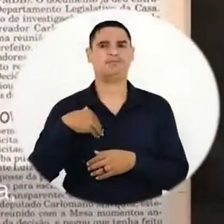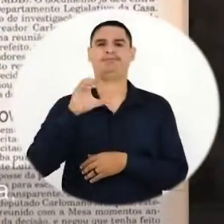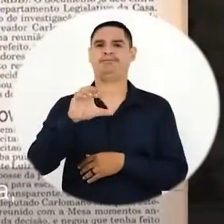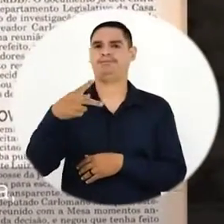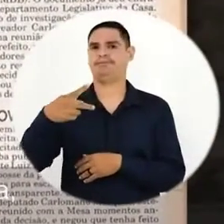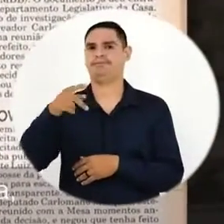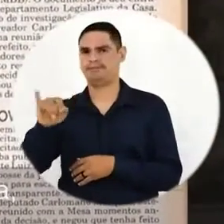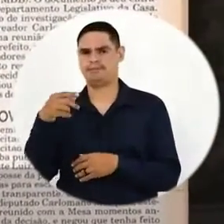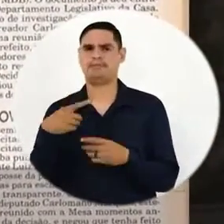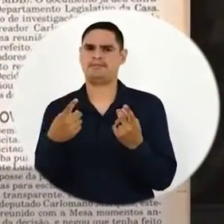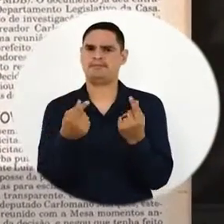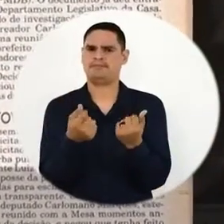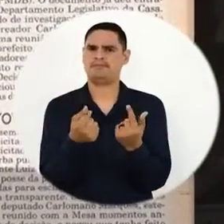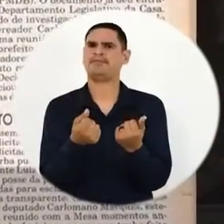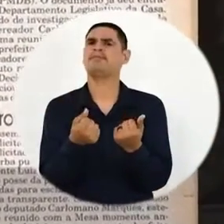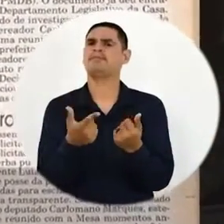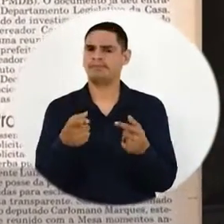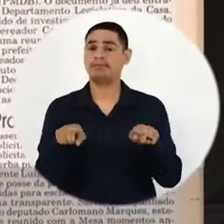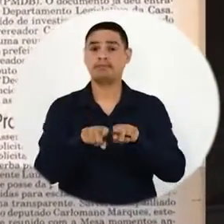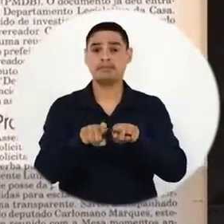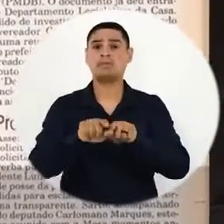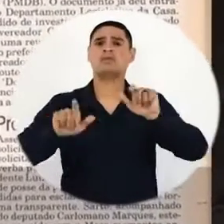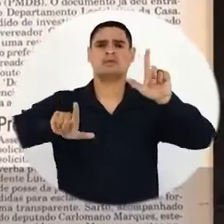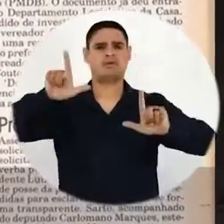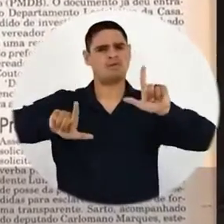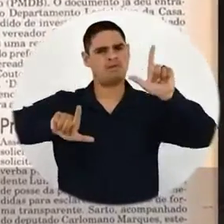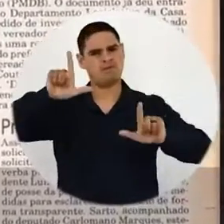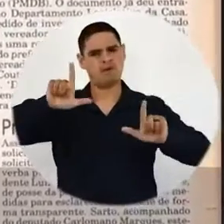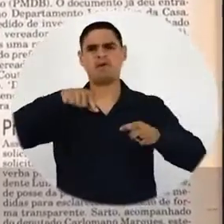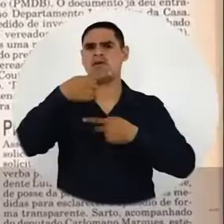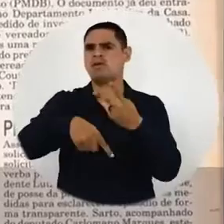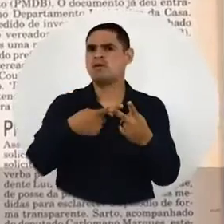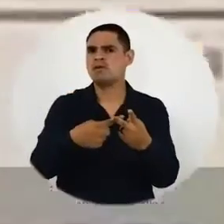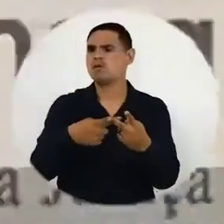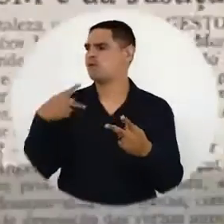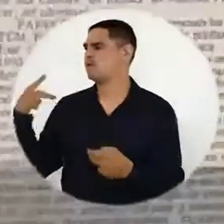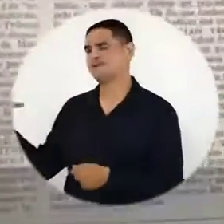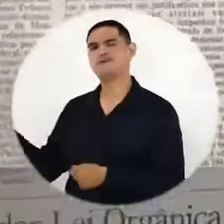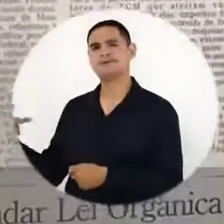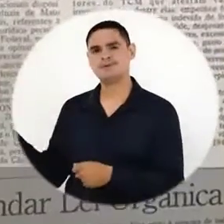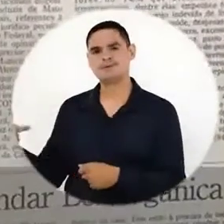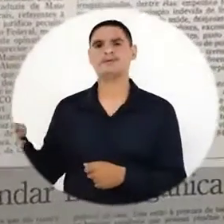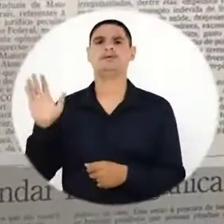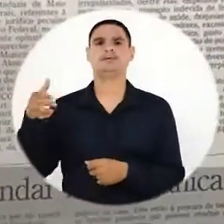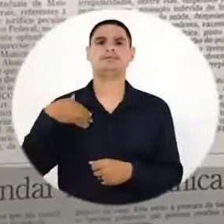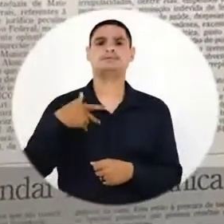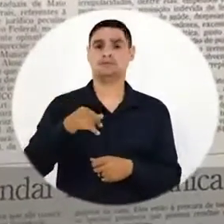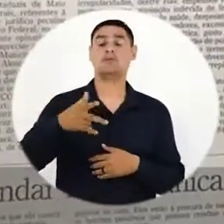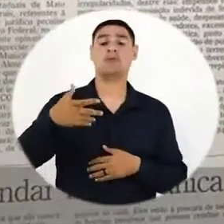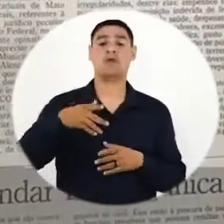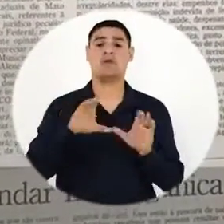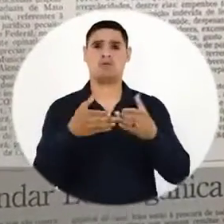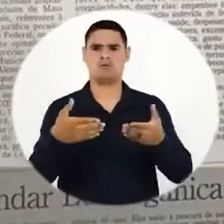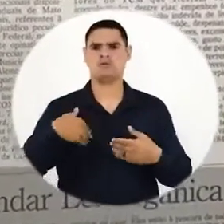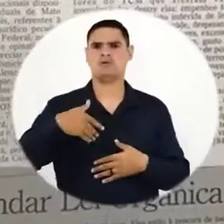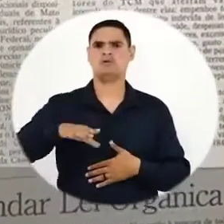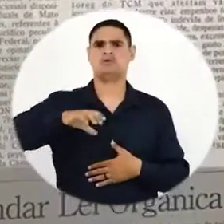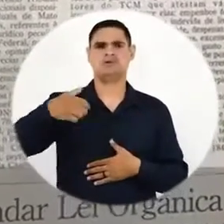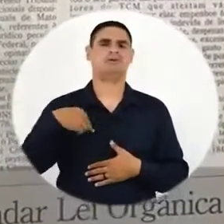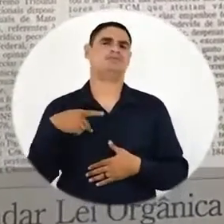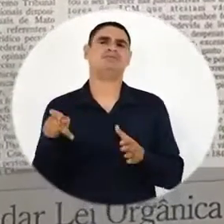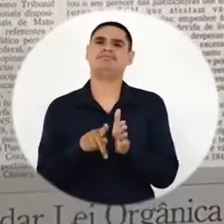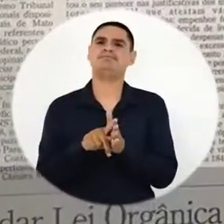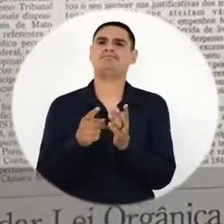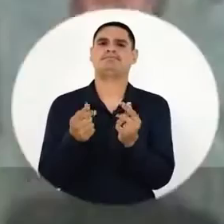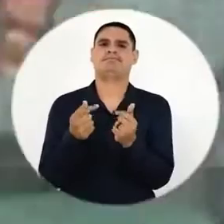de CPI por pedir propina, dinheiro vivo, a uma emissora de TV. Quer mais? Sarto já respondeu à Comissão de Ética por irregularidades